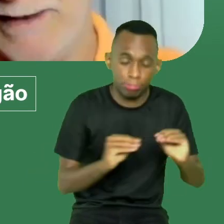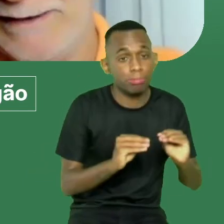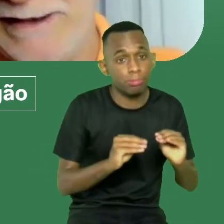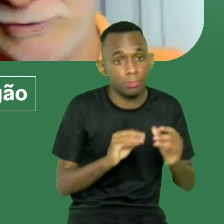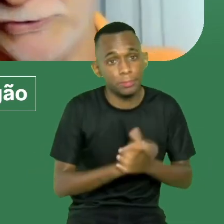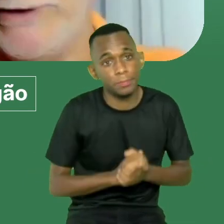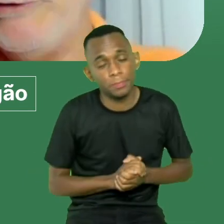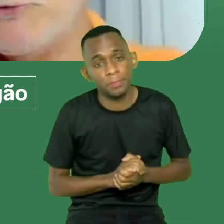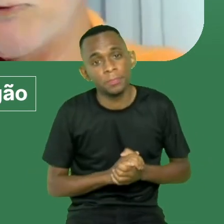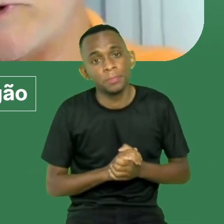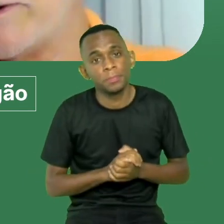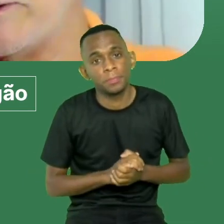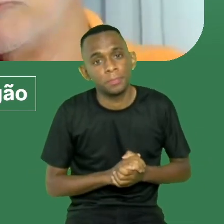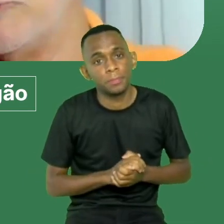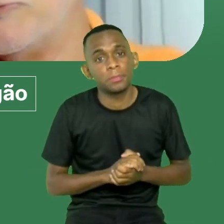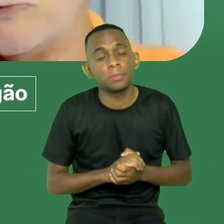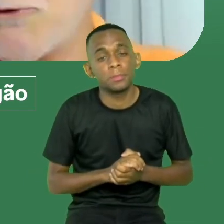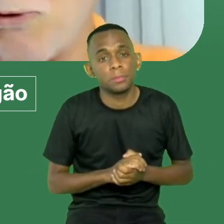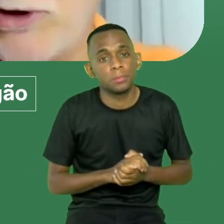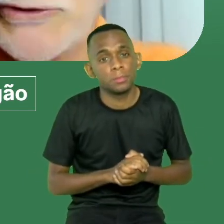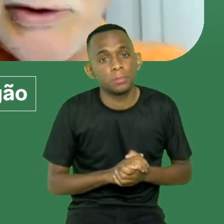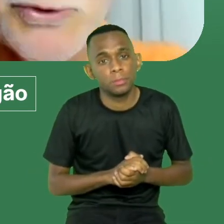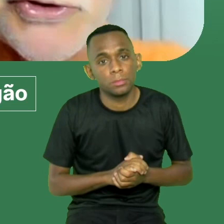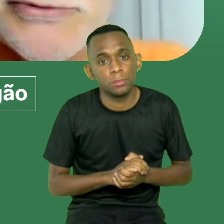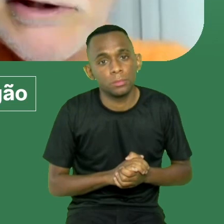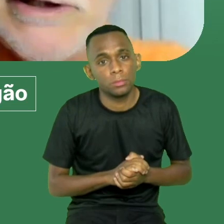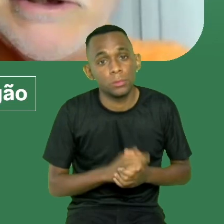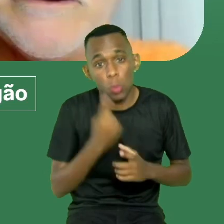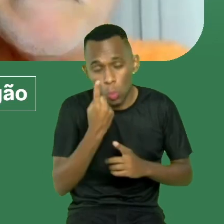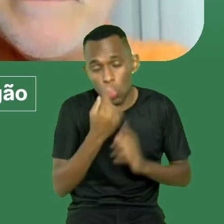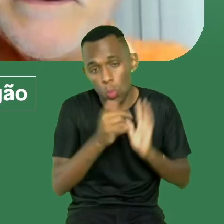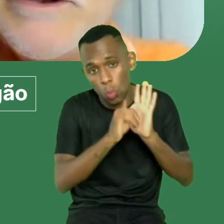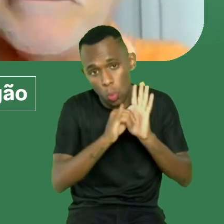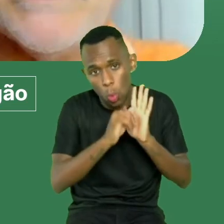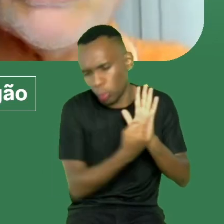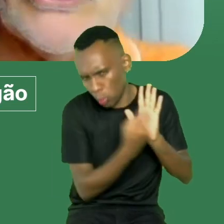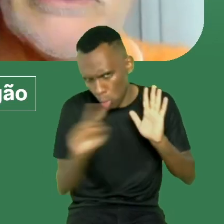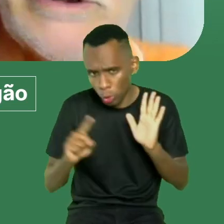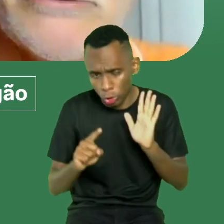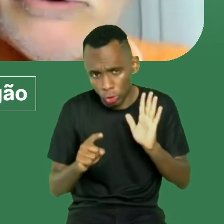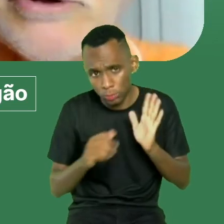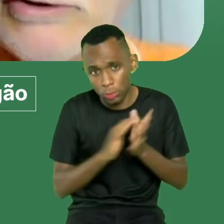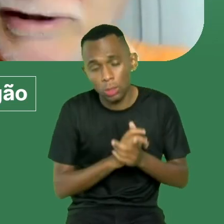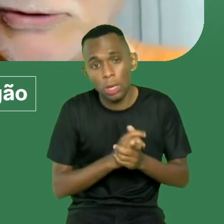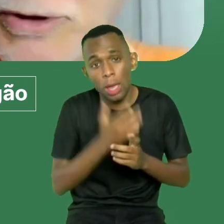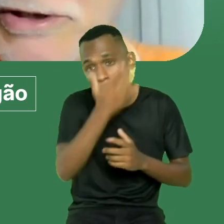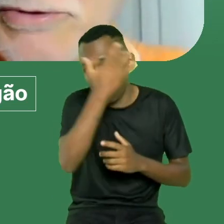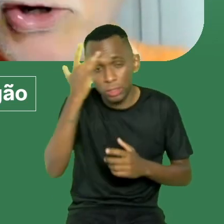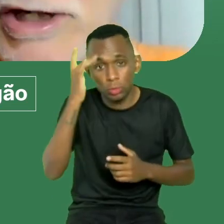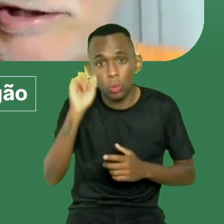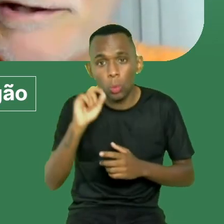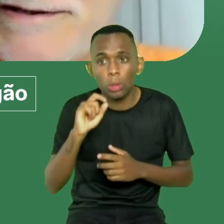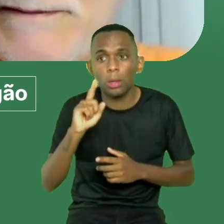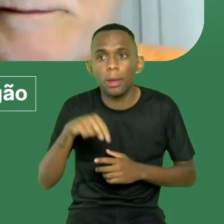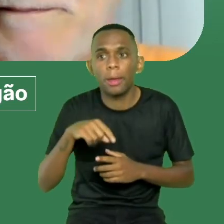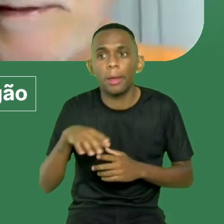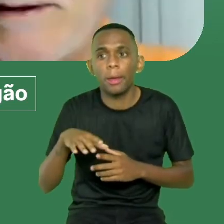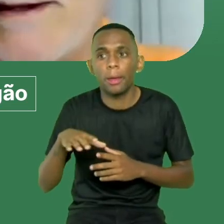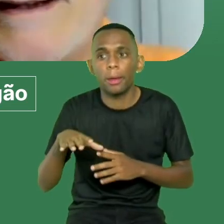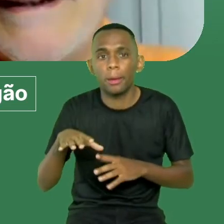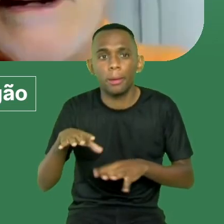assim, tem inclusive um conto, que é o último aqui, em que a pessoa é um colecionador de